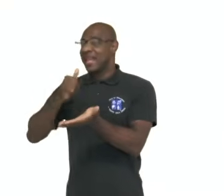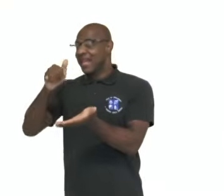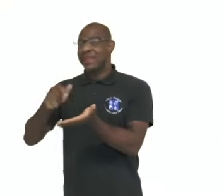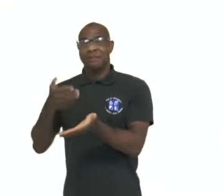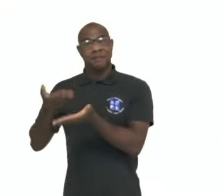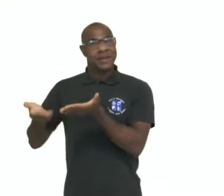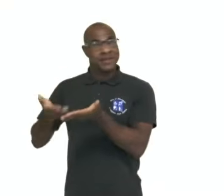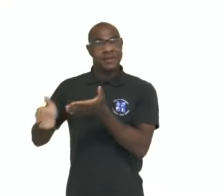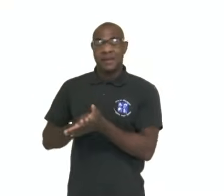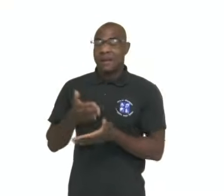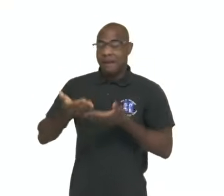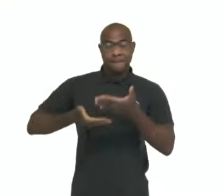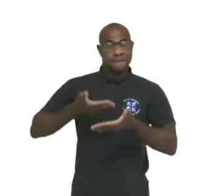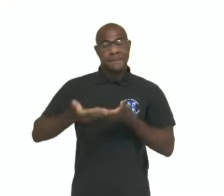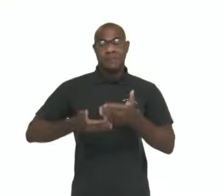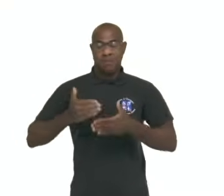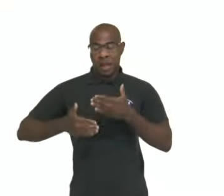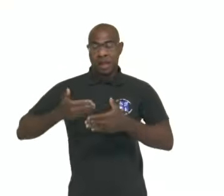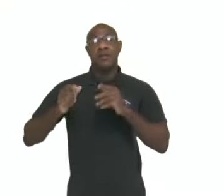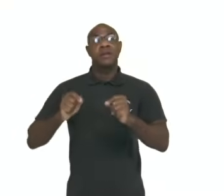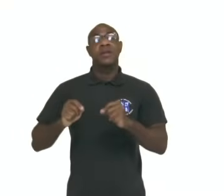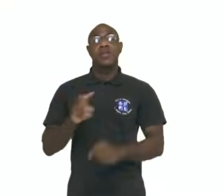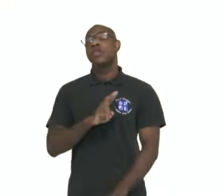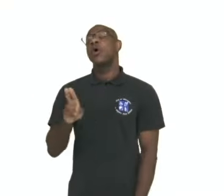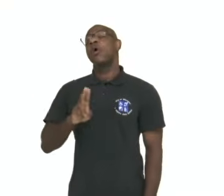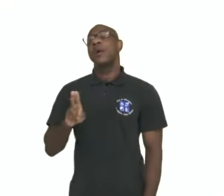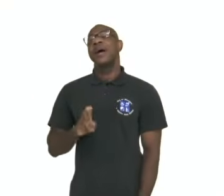do quê? De processos denominados de